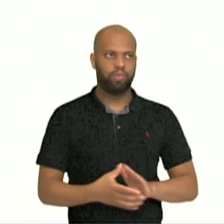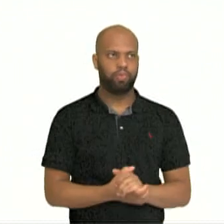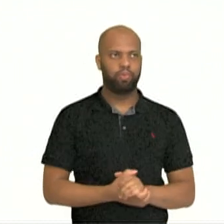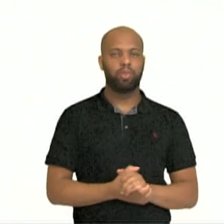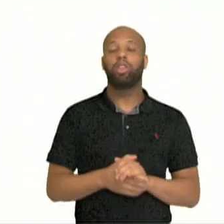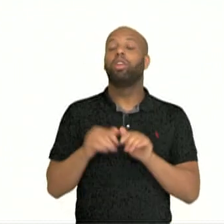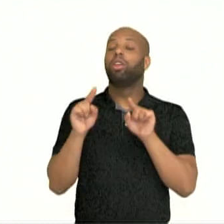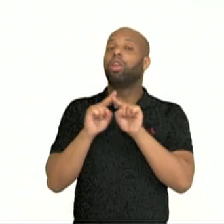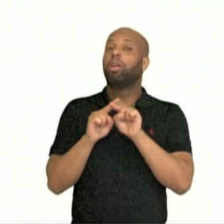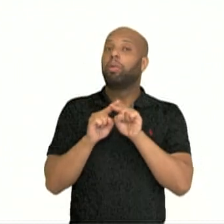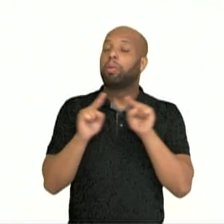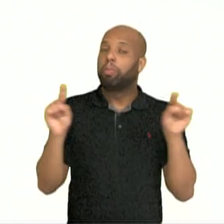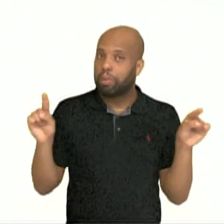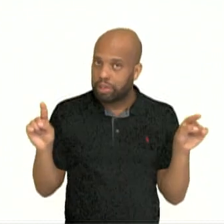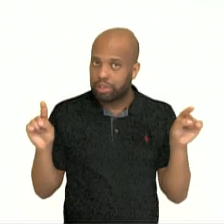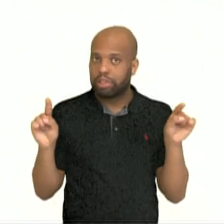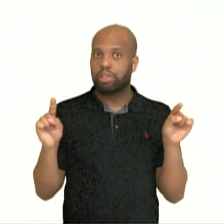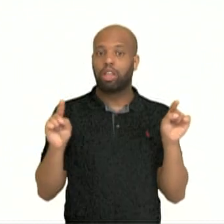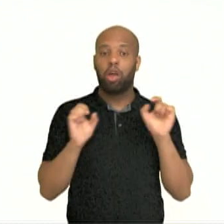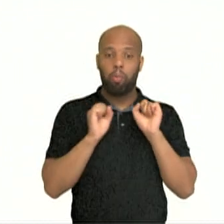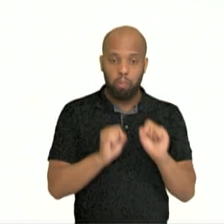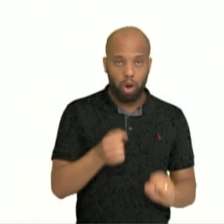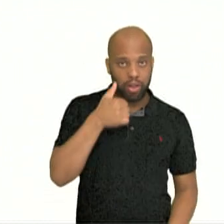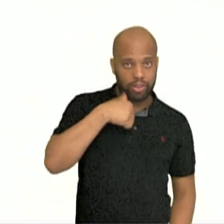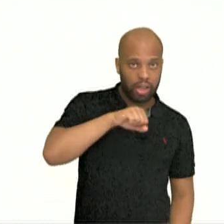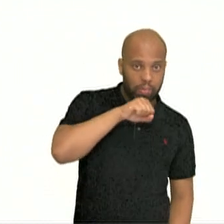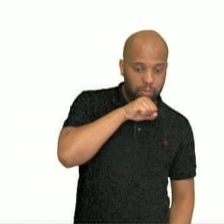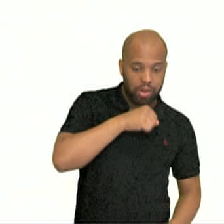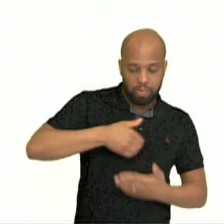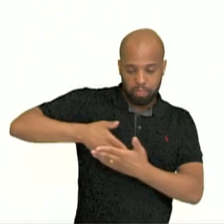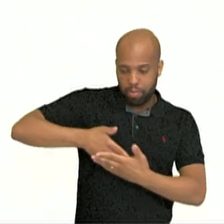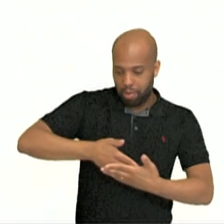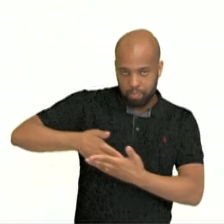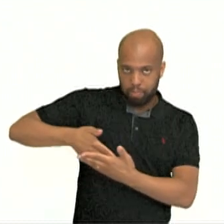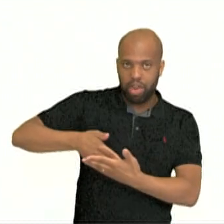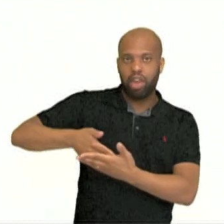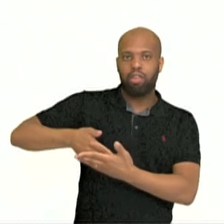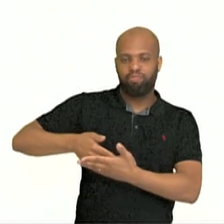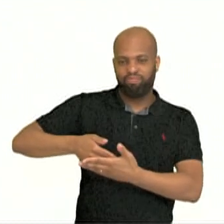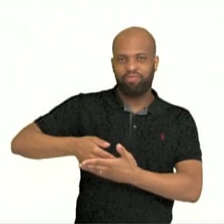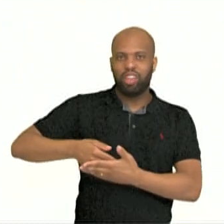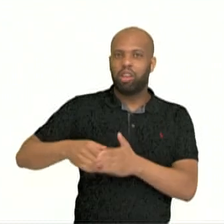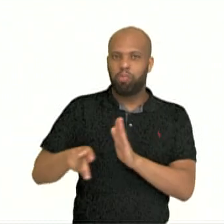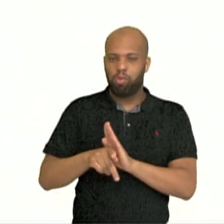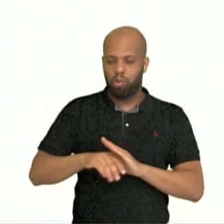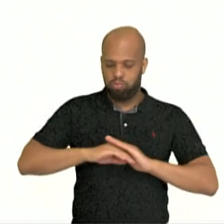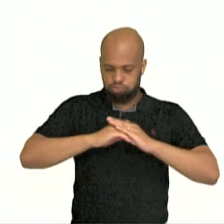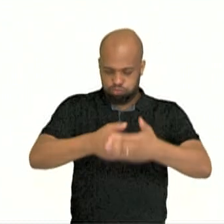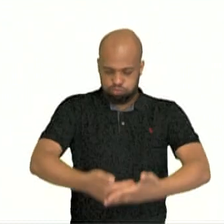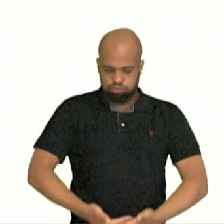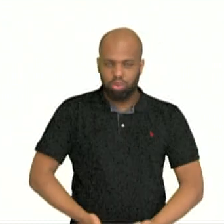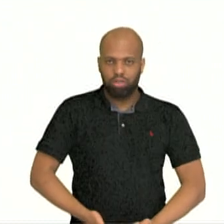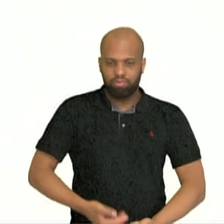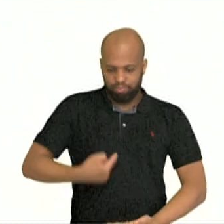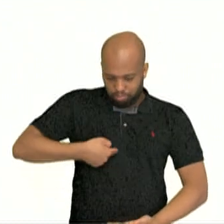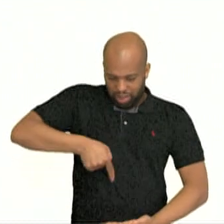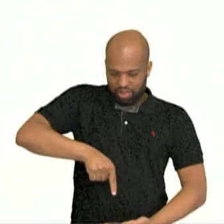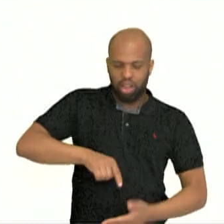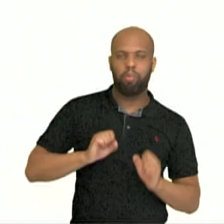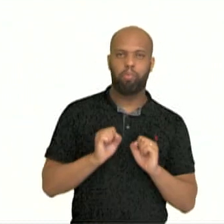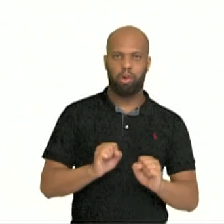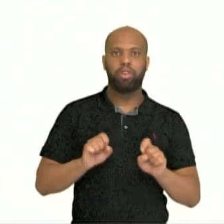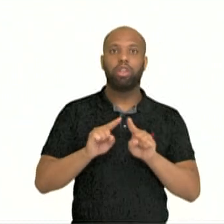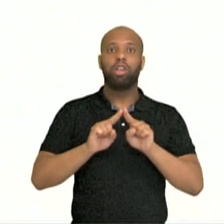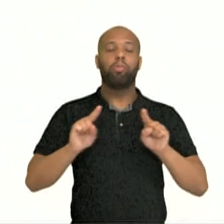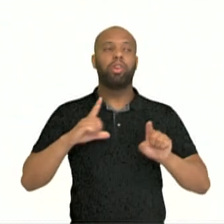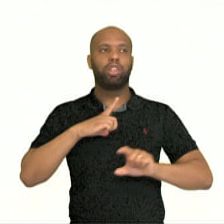No entanto, então pode a mãe passar? Pode. Só que esse no entanto vai trazer para nós uma chamada de atenção.